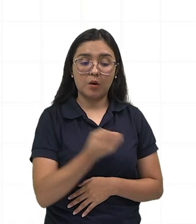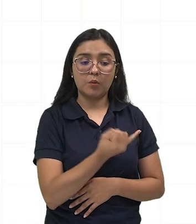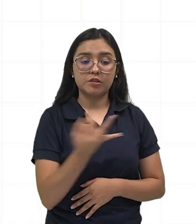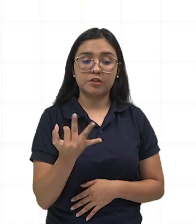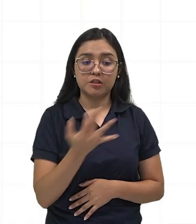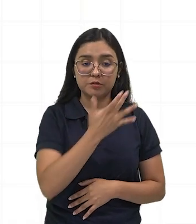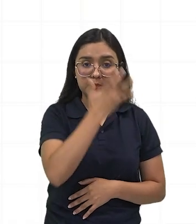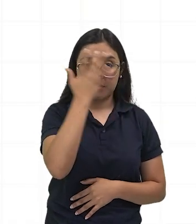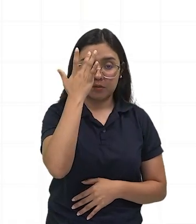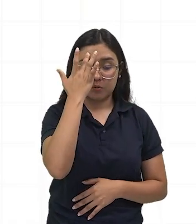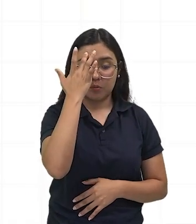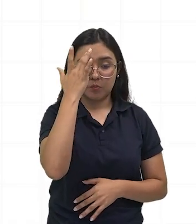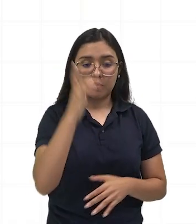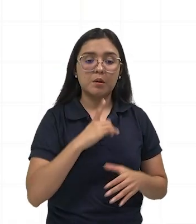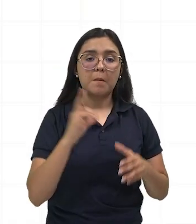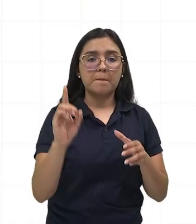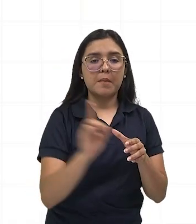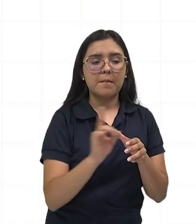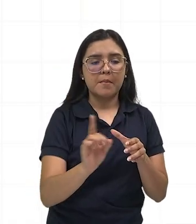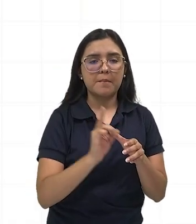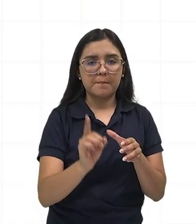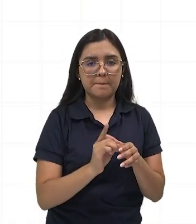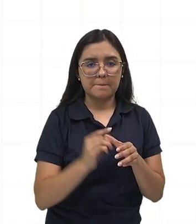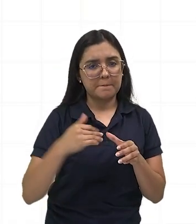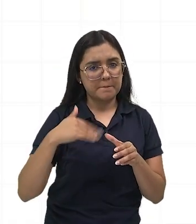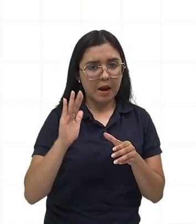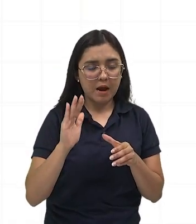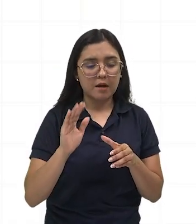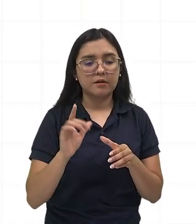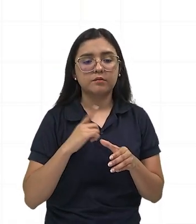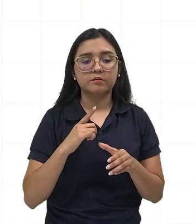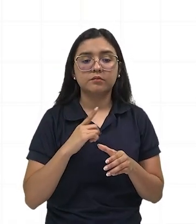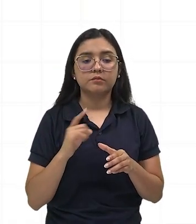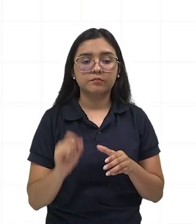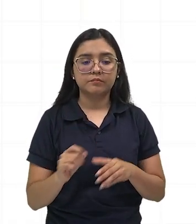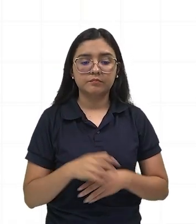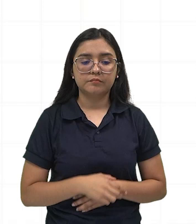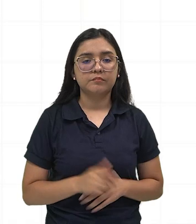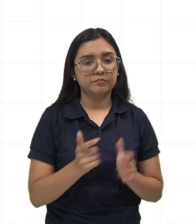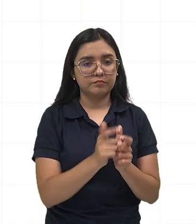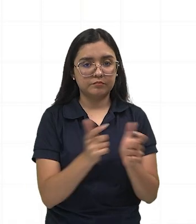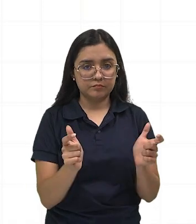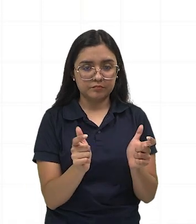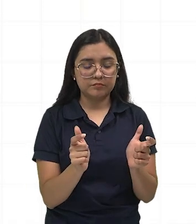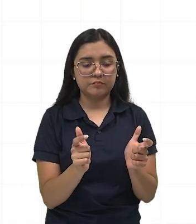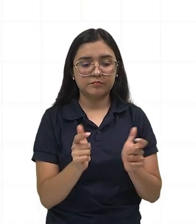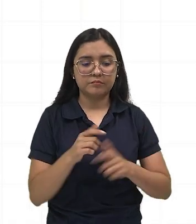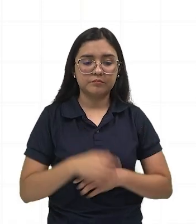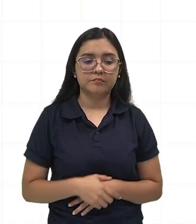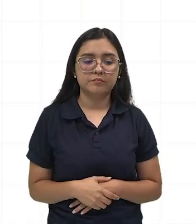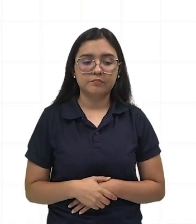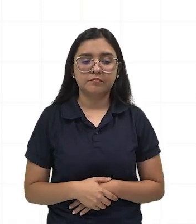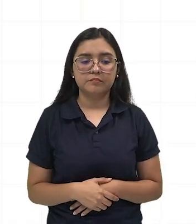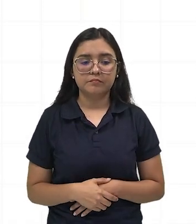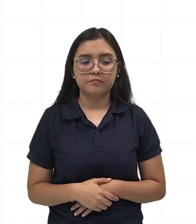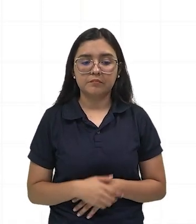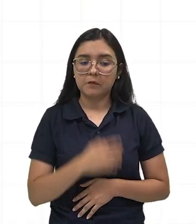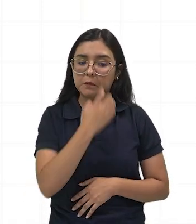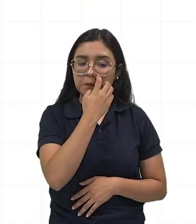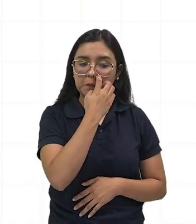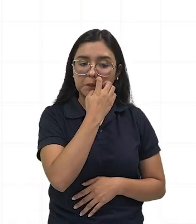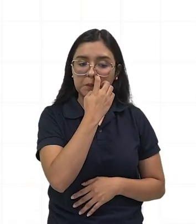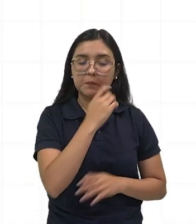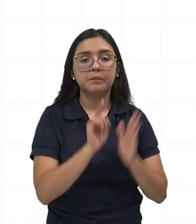quantidade de funcionários, e como é que eu posso escrever isso? Com uma setinha, ó. Quando eu faço assim, uma setinha para